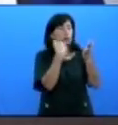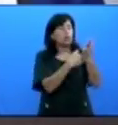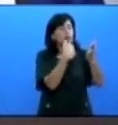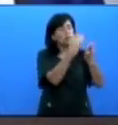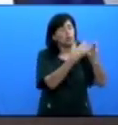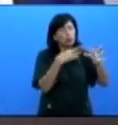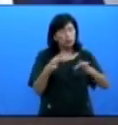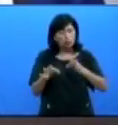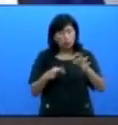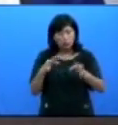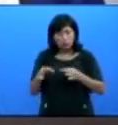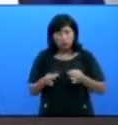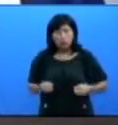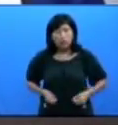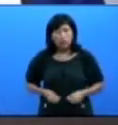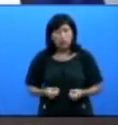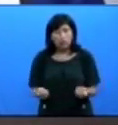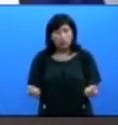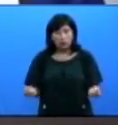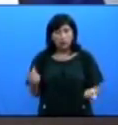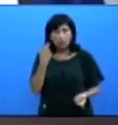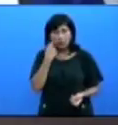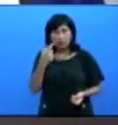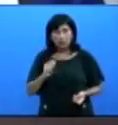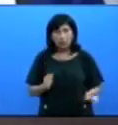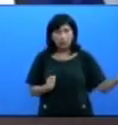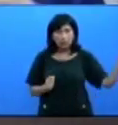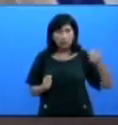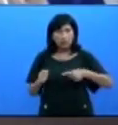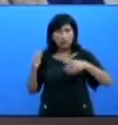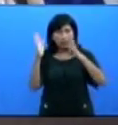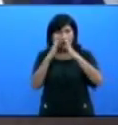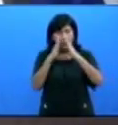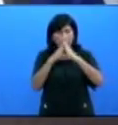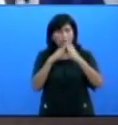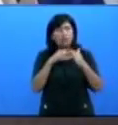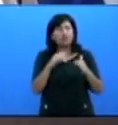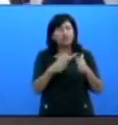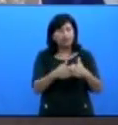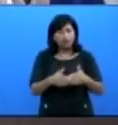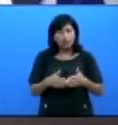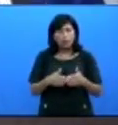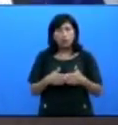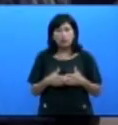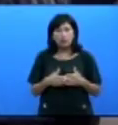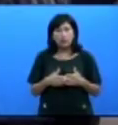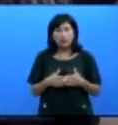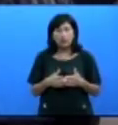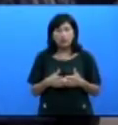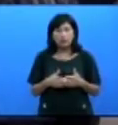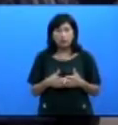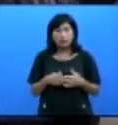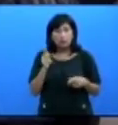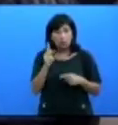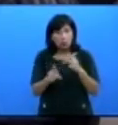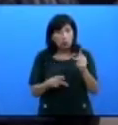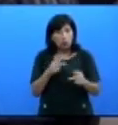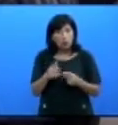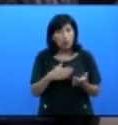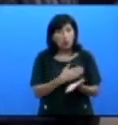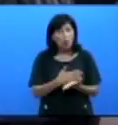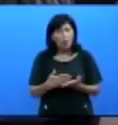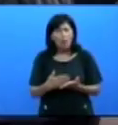se espera do orçamento chegaram nesta casa em forma de pedido dos munícipes, tanto